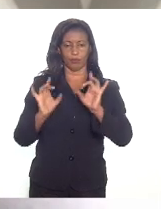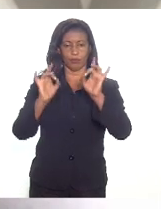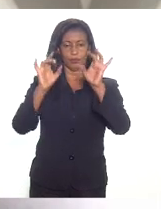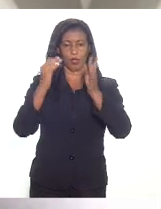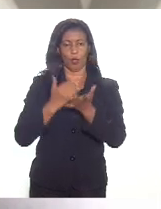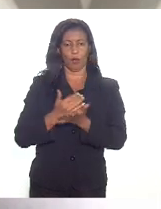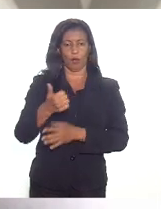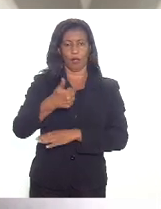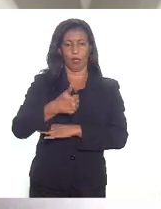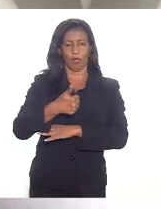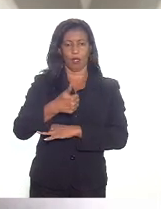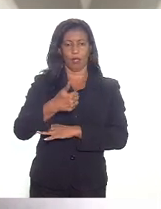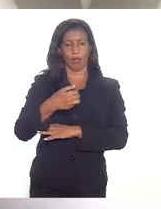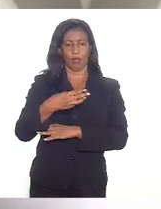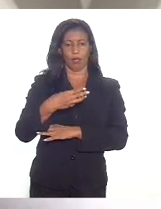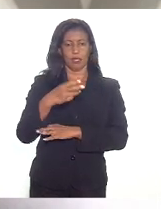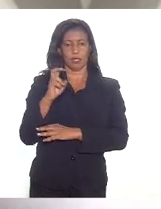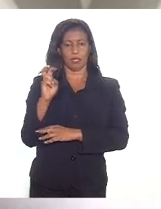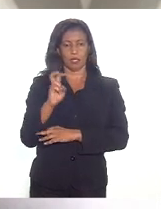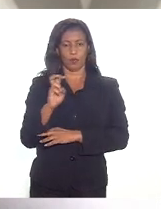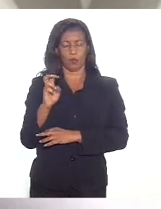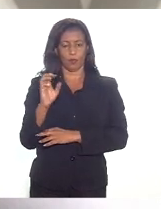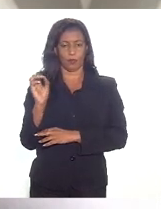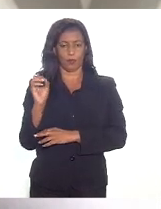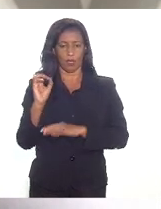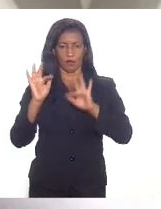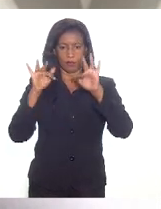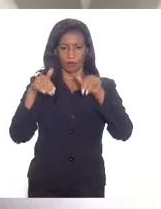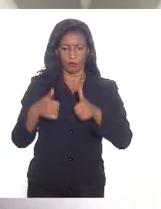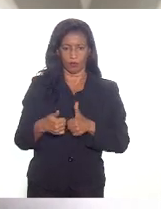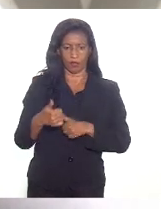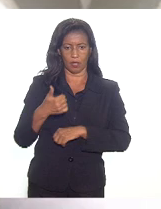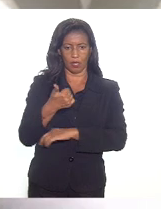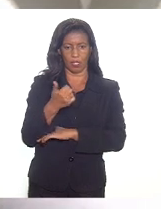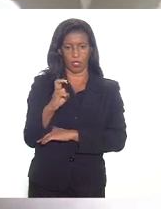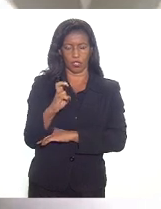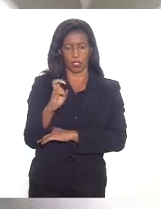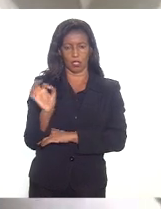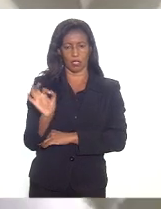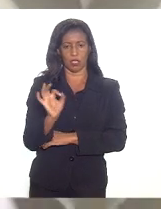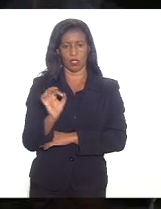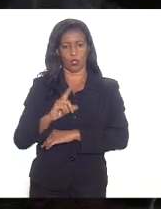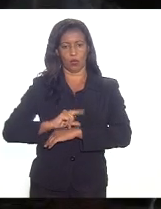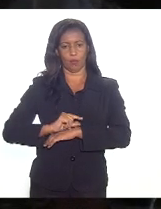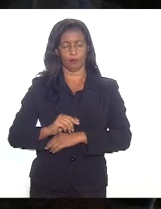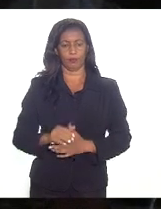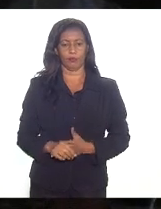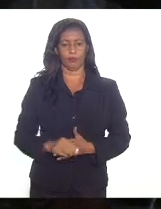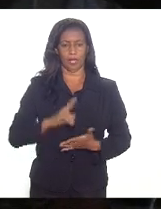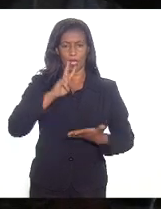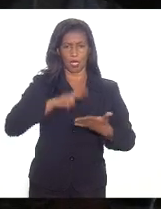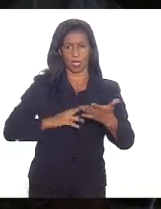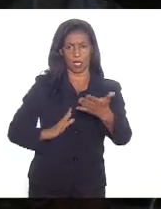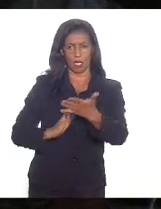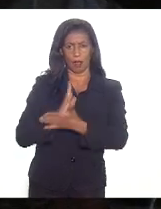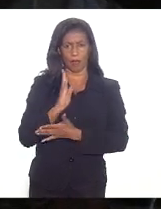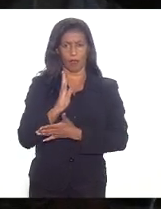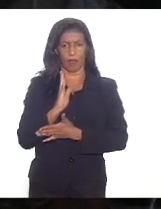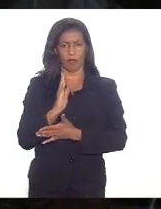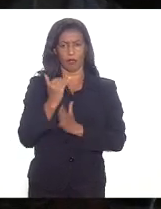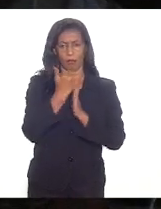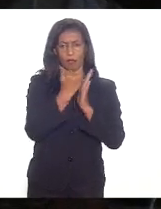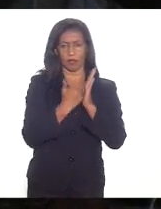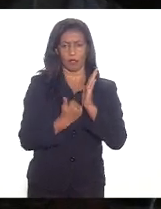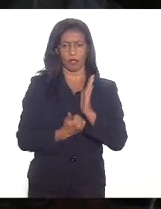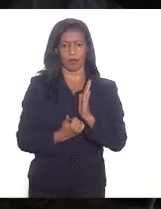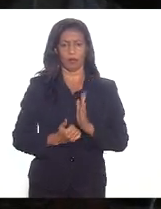às 13 horas e 56 minutos, encerrou-se às 15 horas. Lida e aprovada a ata, passa-se a ordem. Presente.